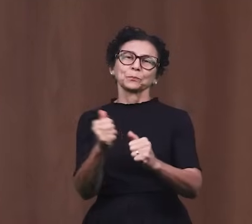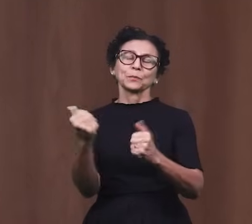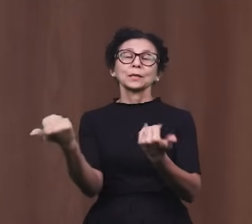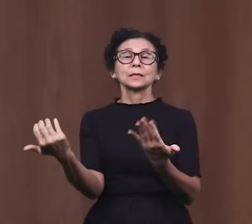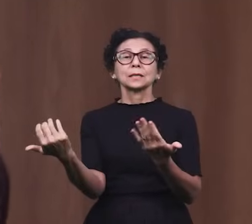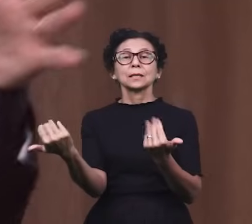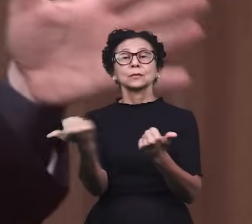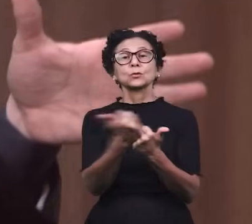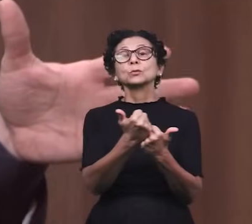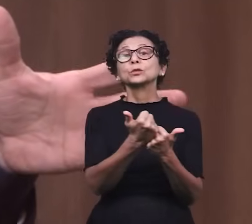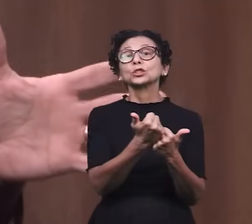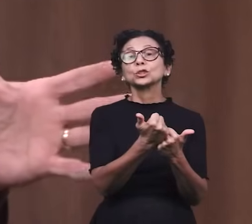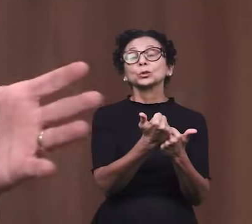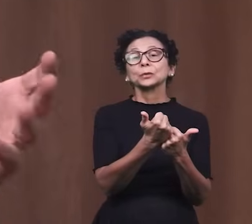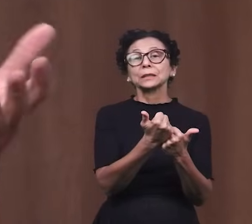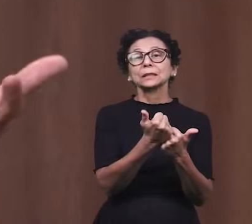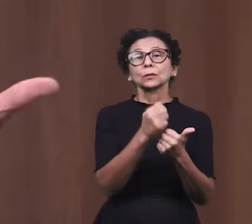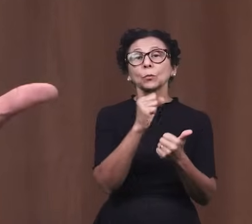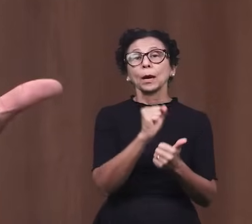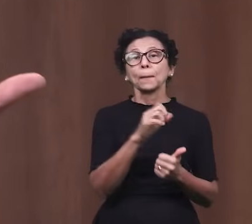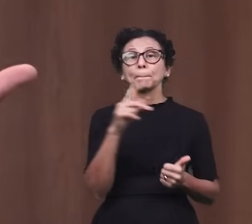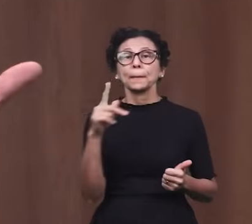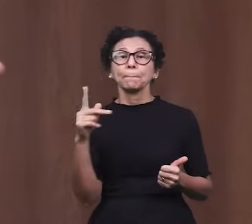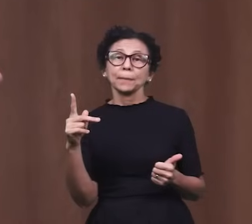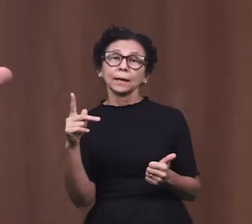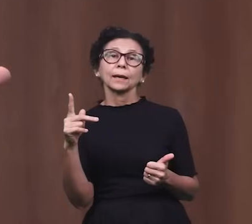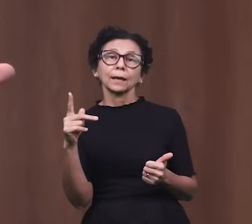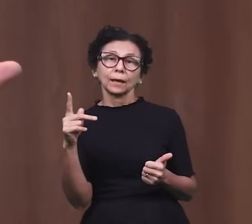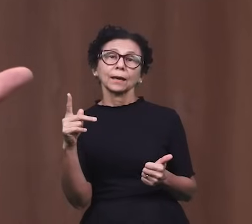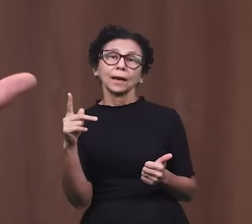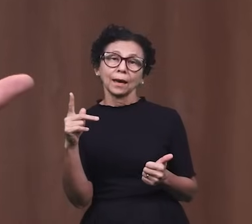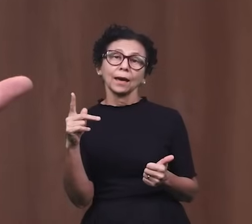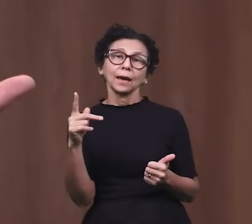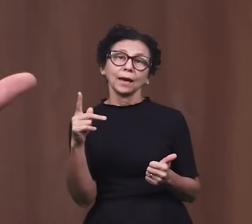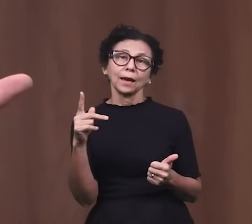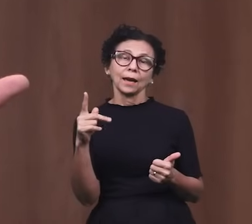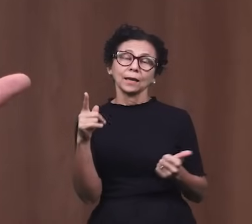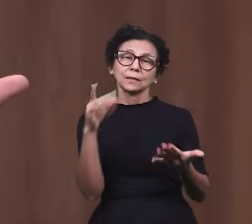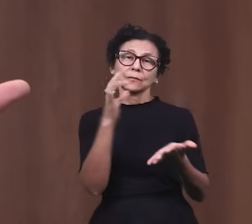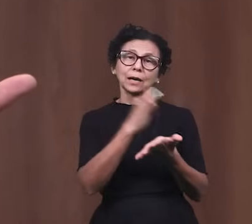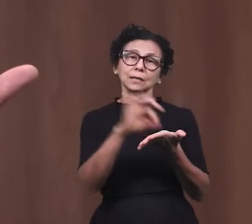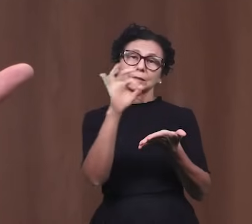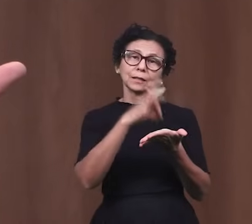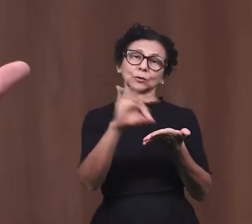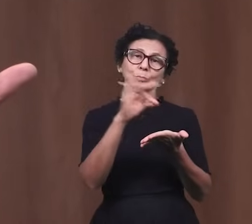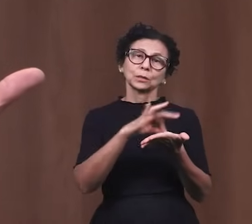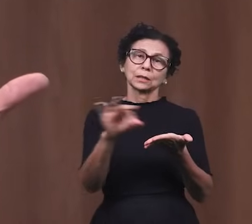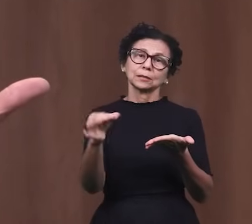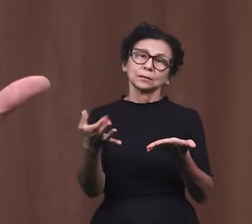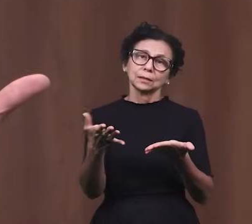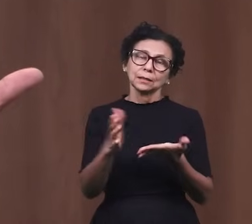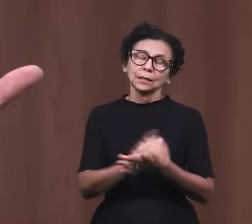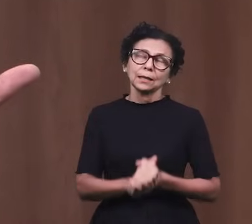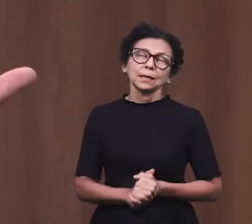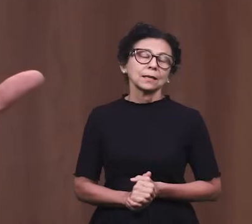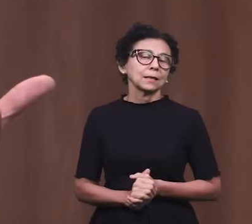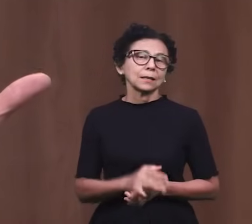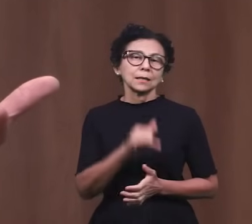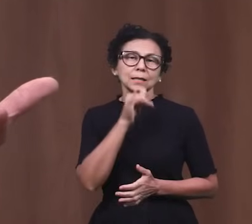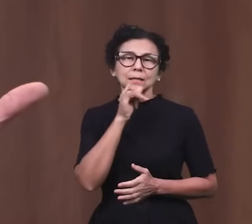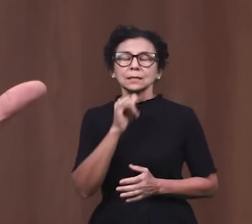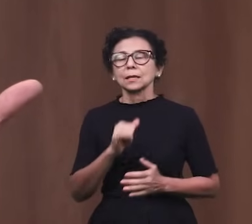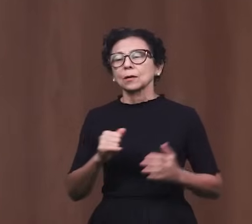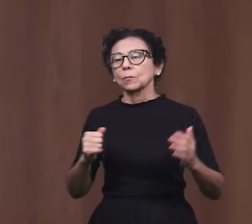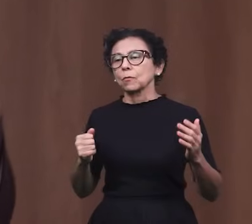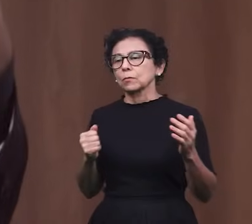aguentar, provavelmente vai ser substituída por uma aplicação que vai replicar essa assinatura, essa